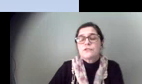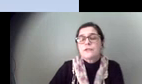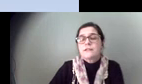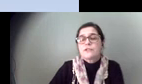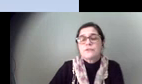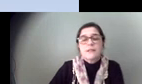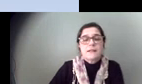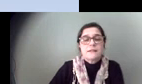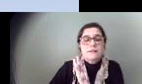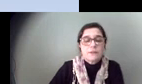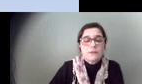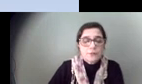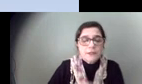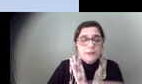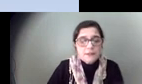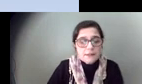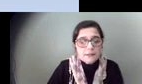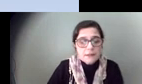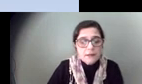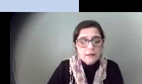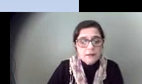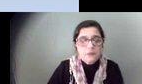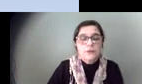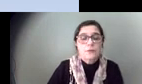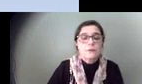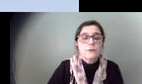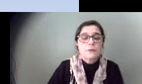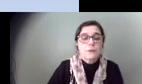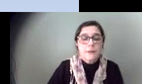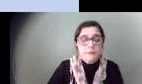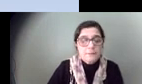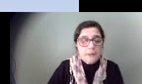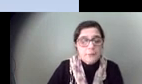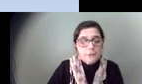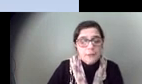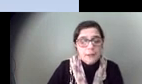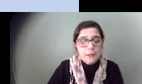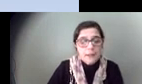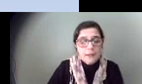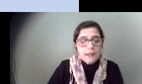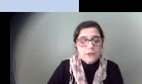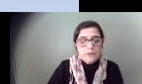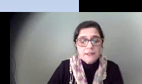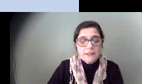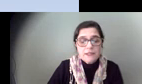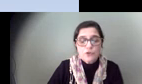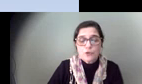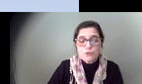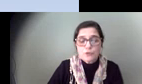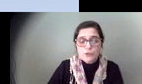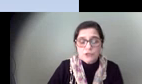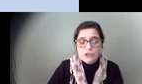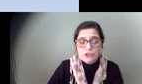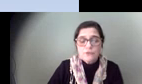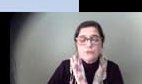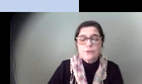entre as diversas atividades desenvolvidas. Eu não consigo, não. Tá. Então, ele vai ter aqui os